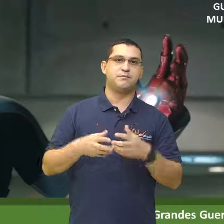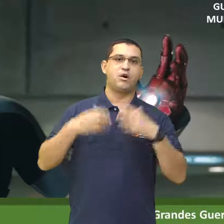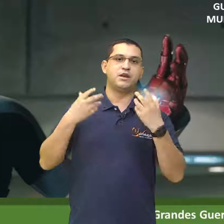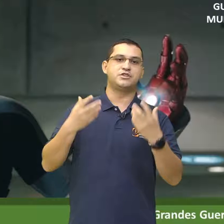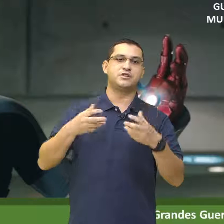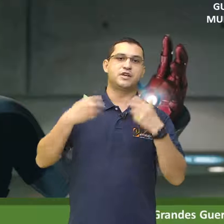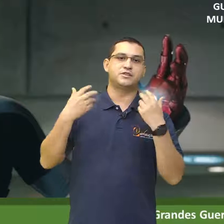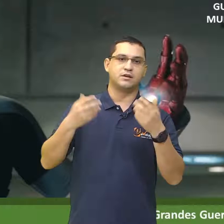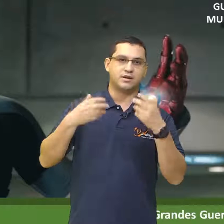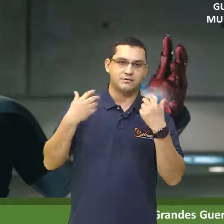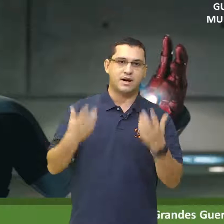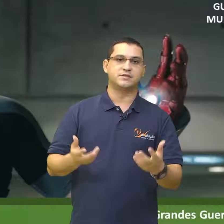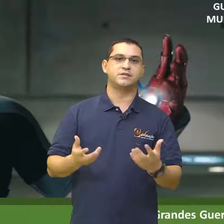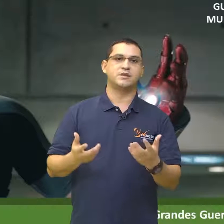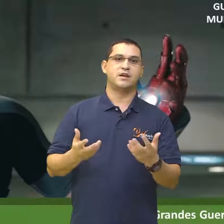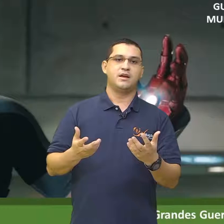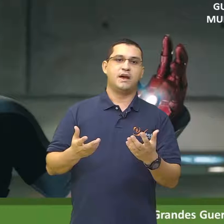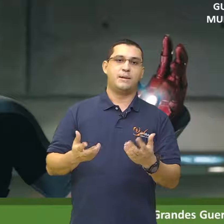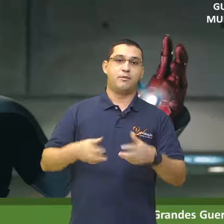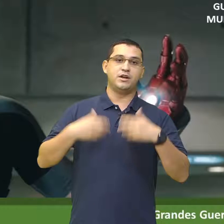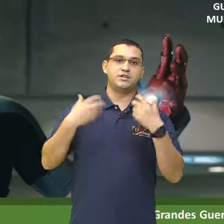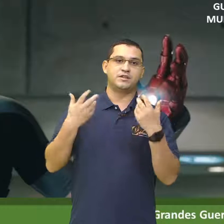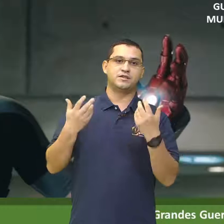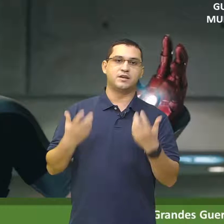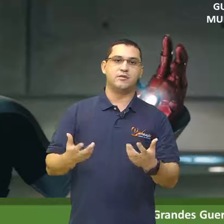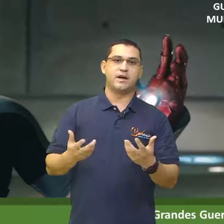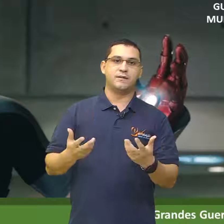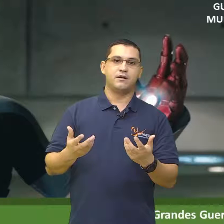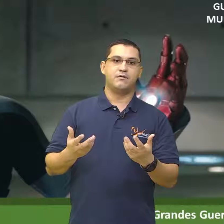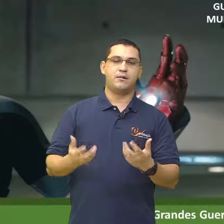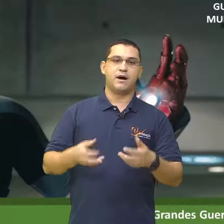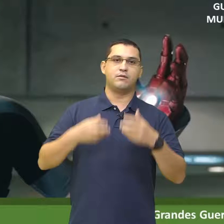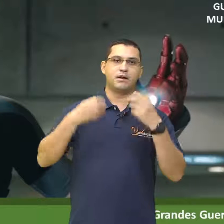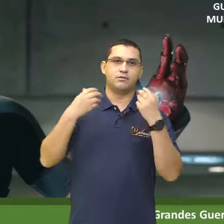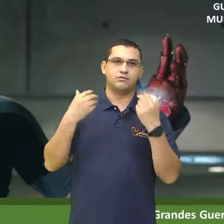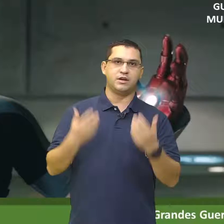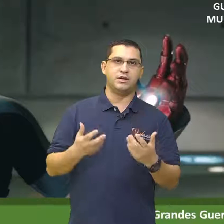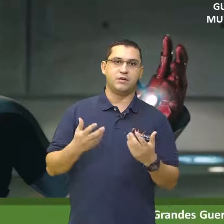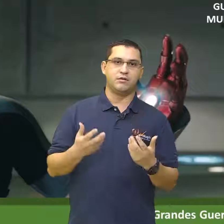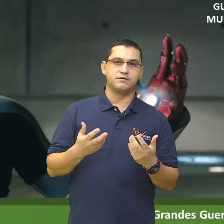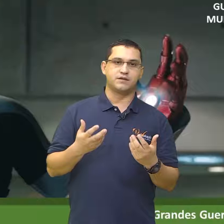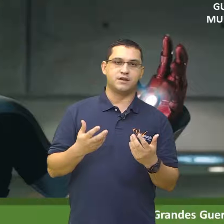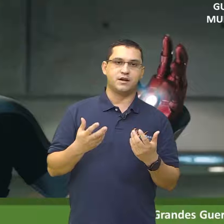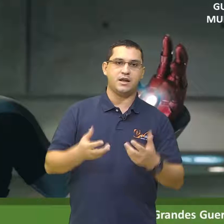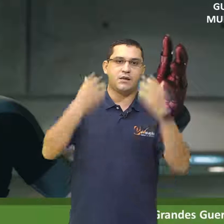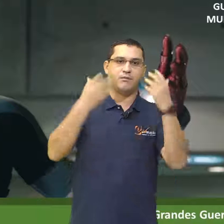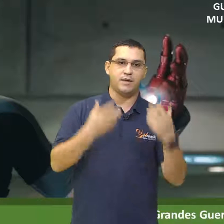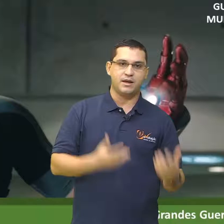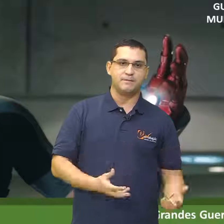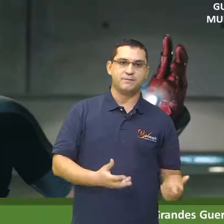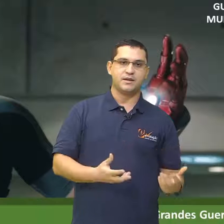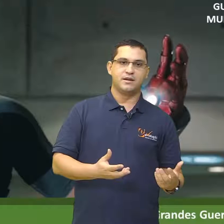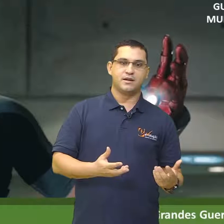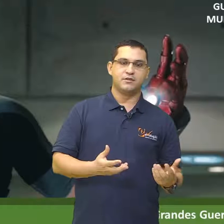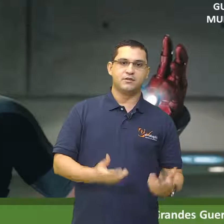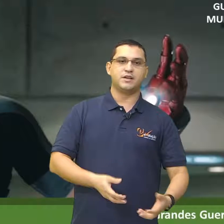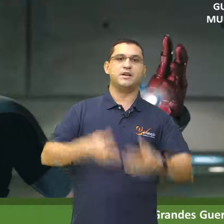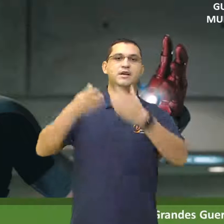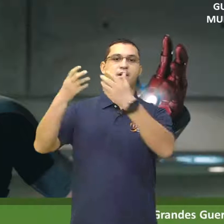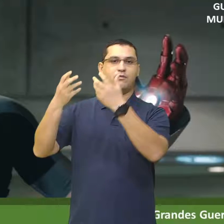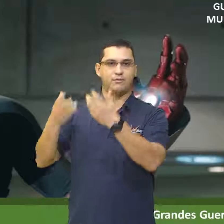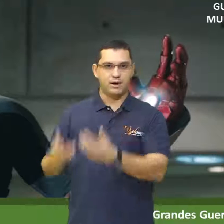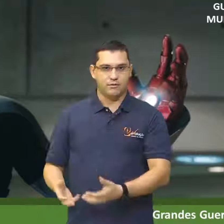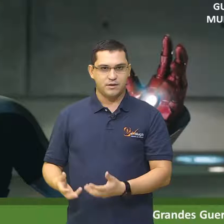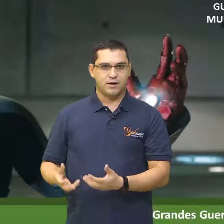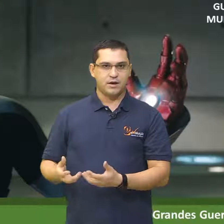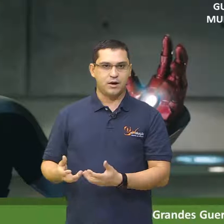forma de politização das massas. A politização é formar uma doutrina onde você cria o bem e você